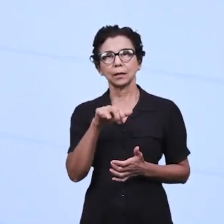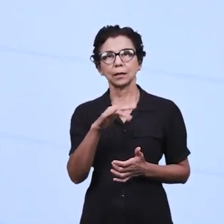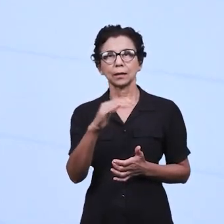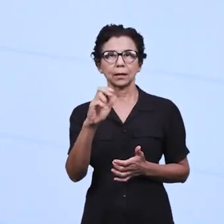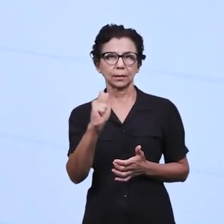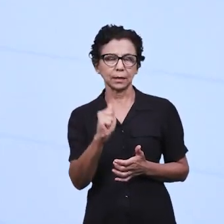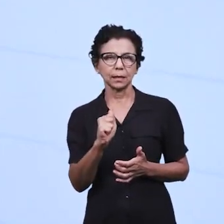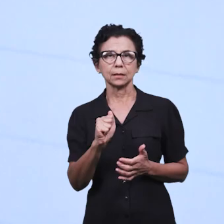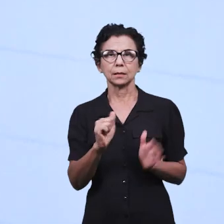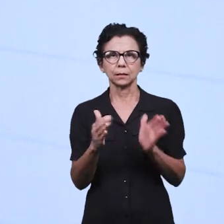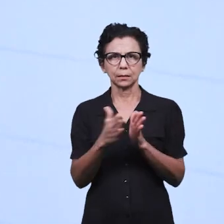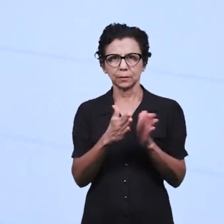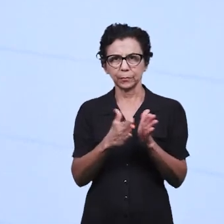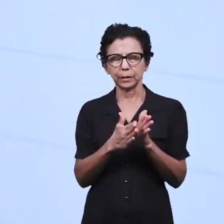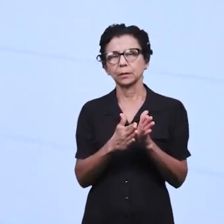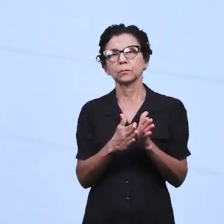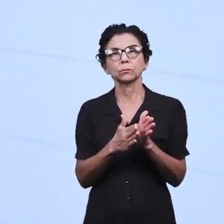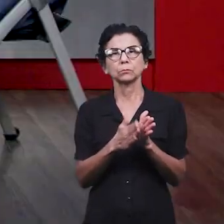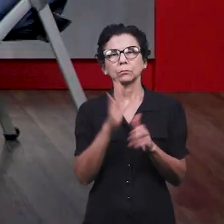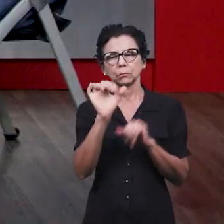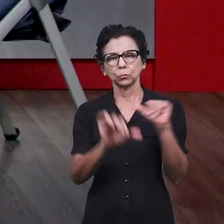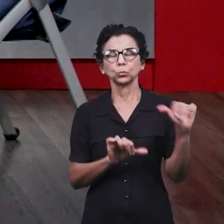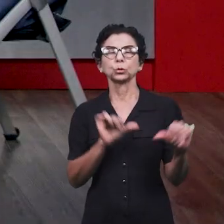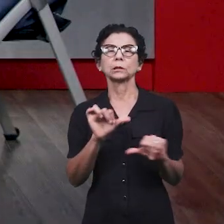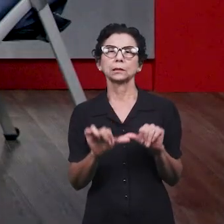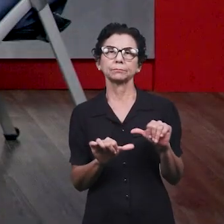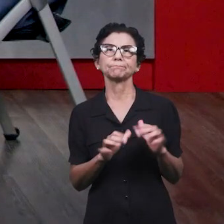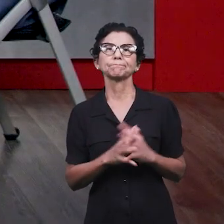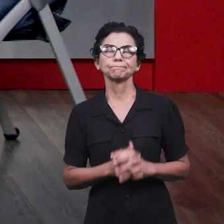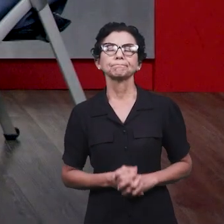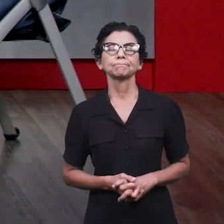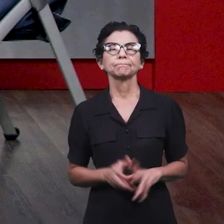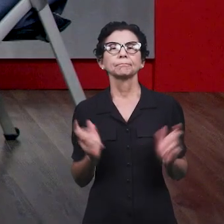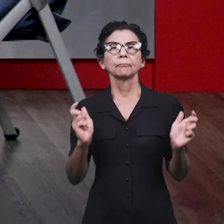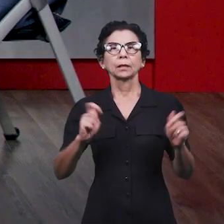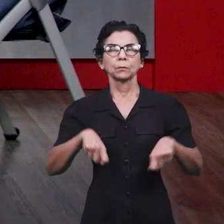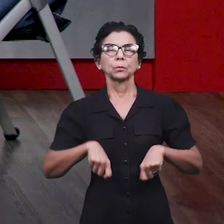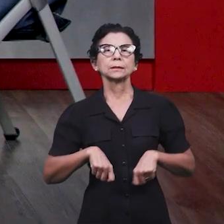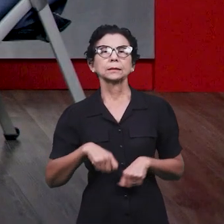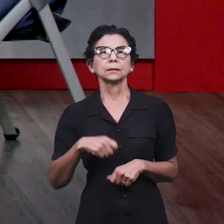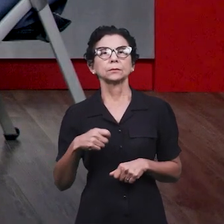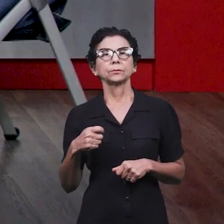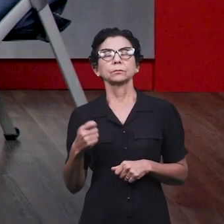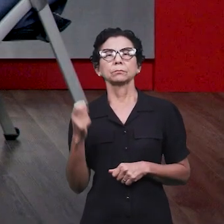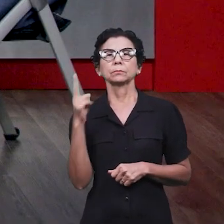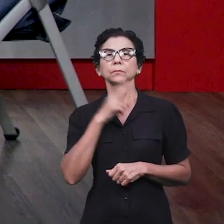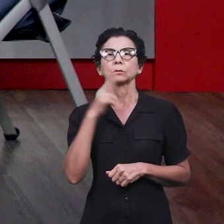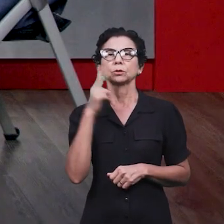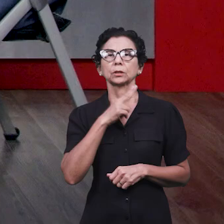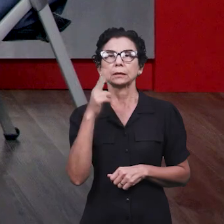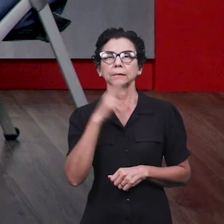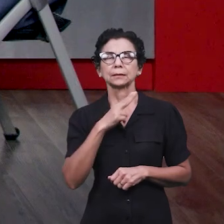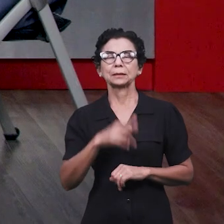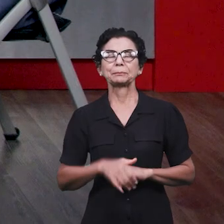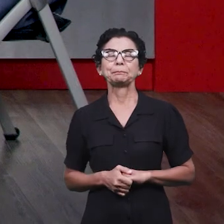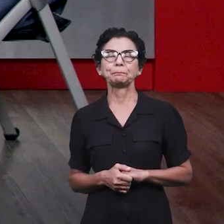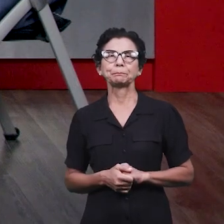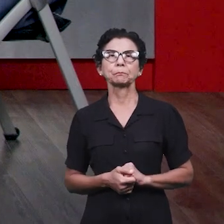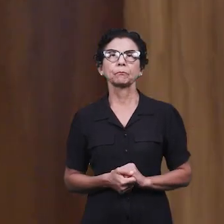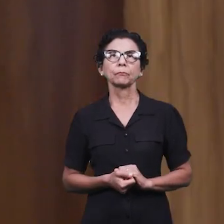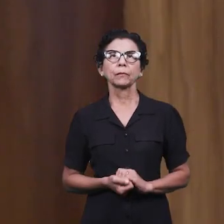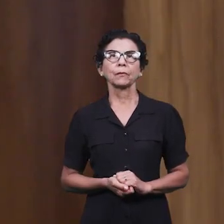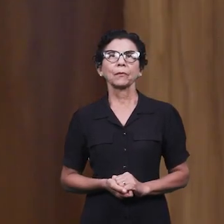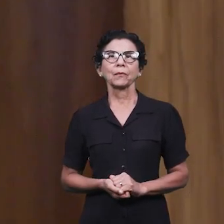essa carência pode não existir nesse caso. É possível, tá? Em causas emergentes e